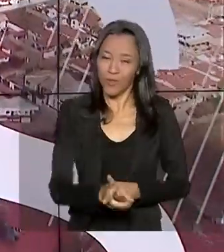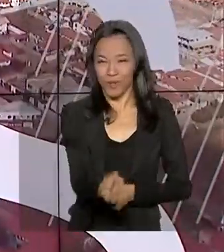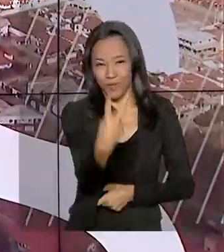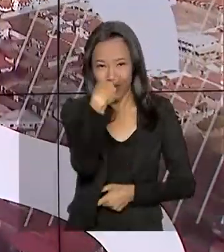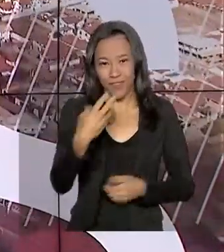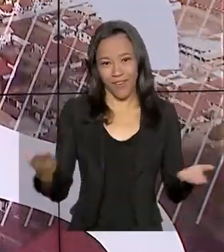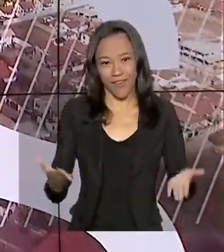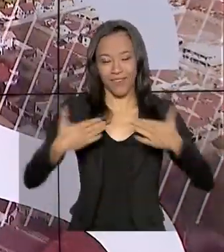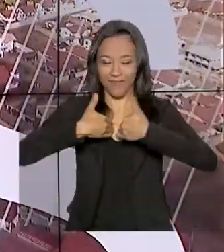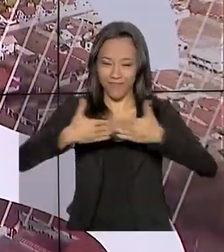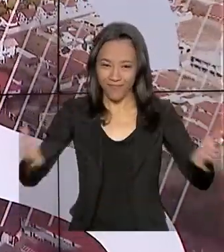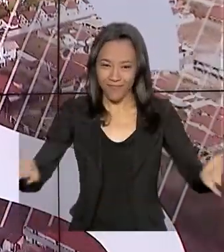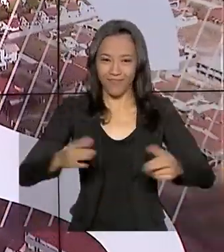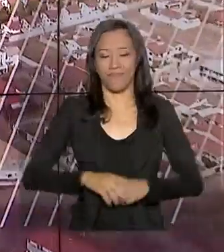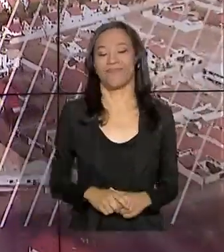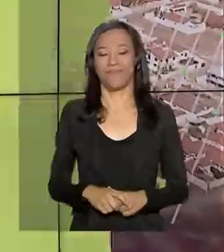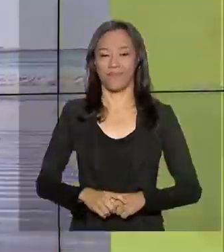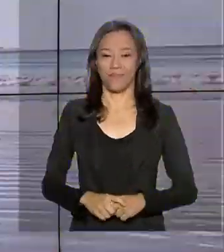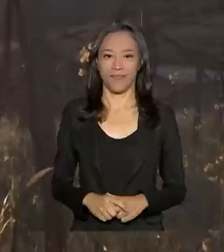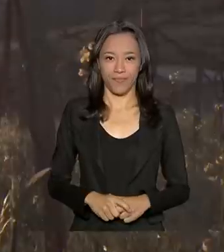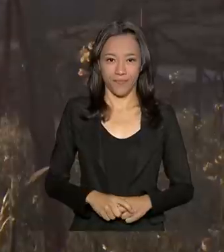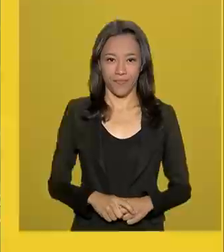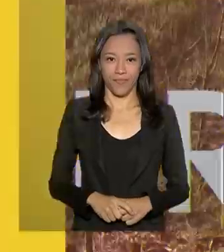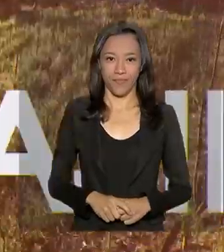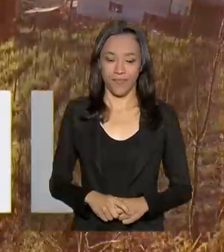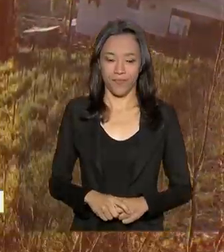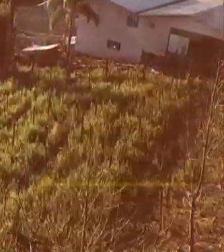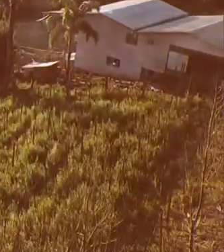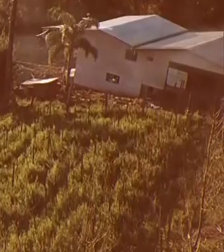o brasil em dia já está no ar